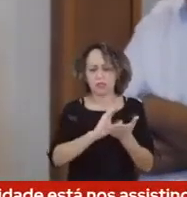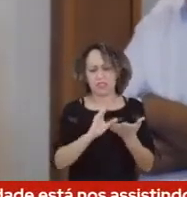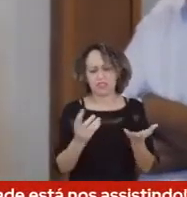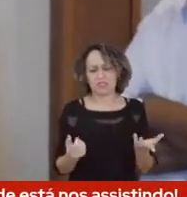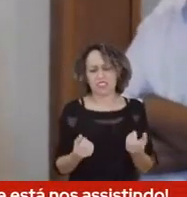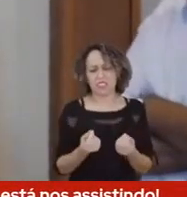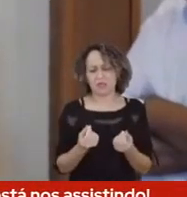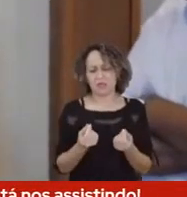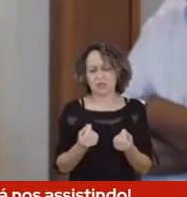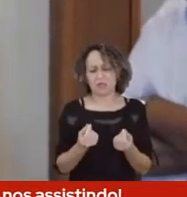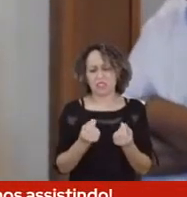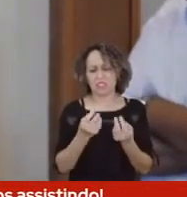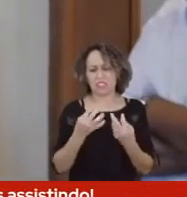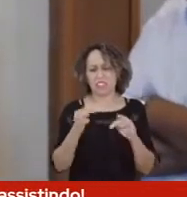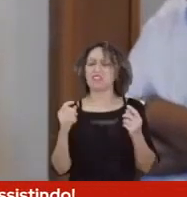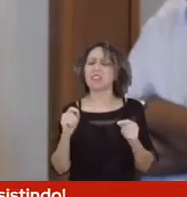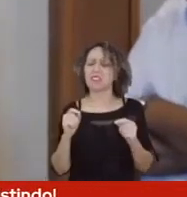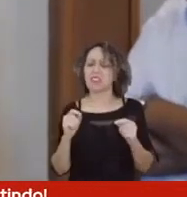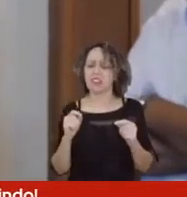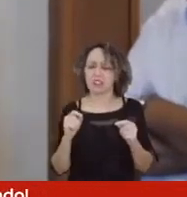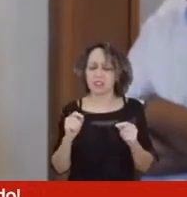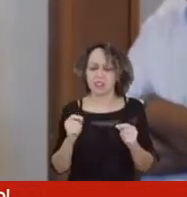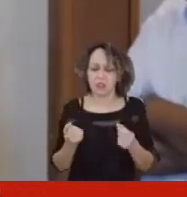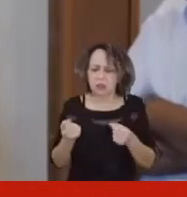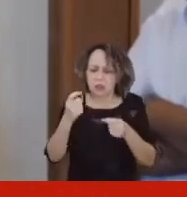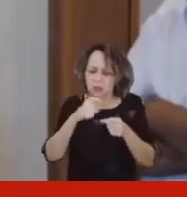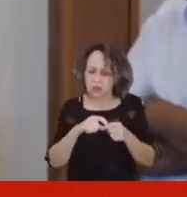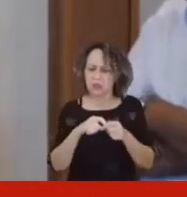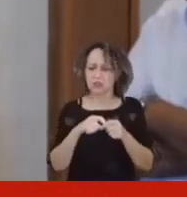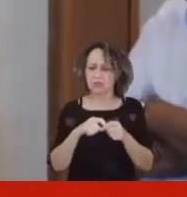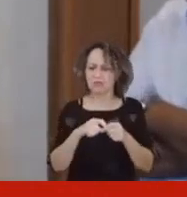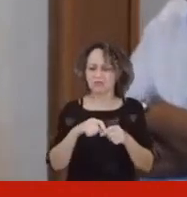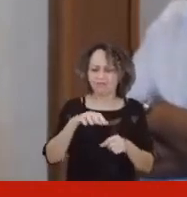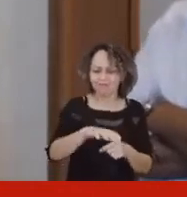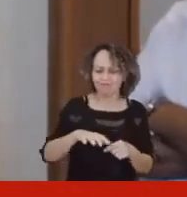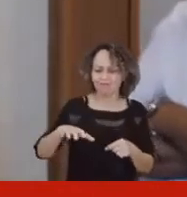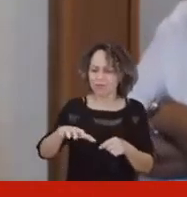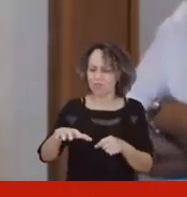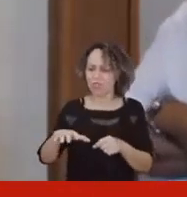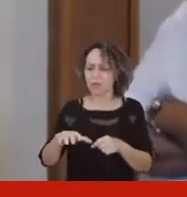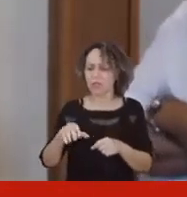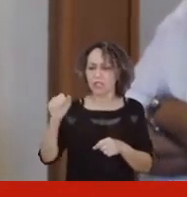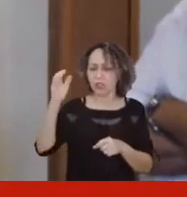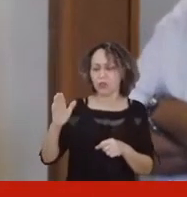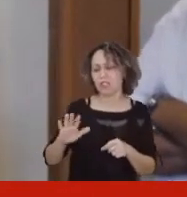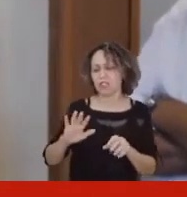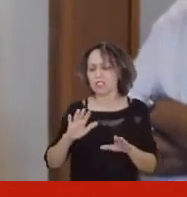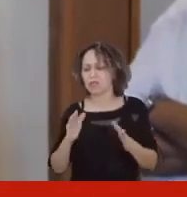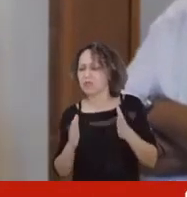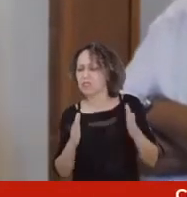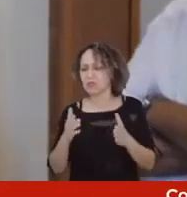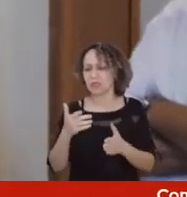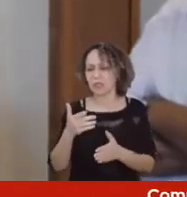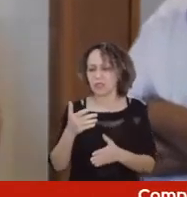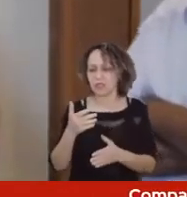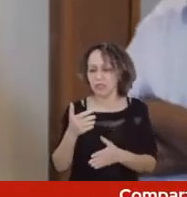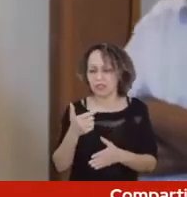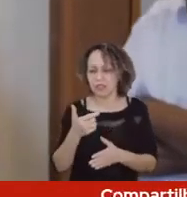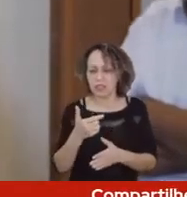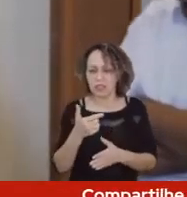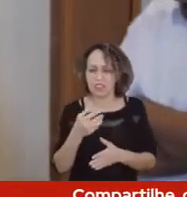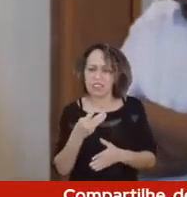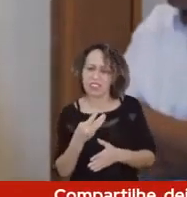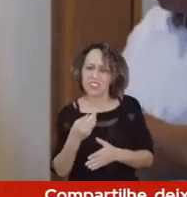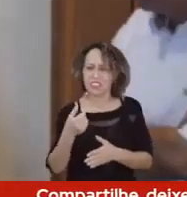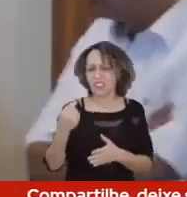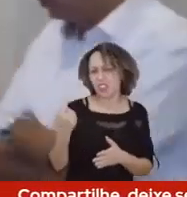fator de recuperação dos campos maduros, que no Brasil se situa em torno de 21%. A título de comparação, na Noruega é 50%. Ou seja, para